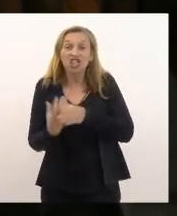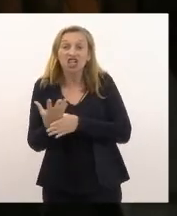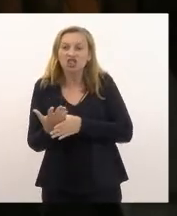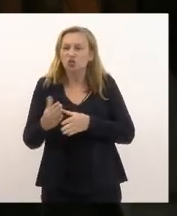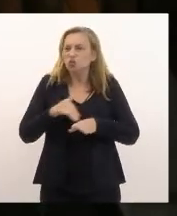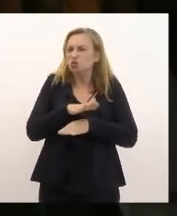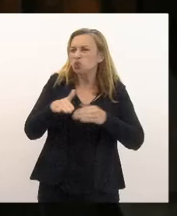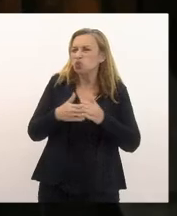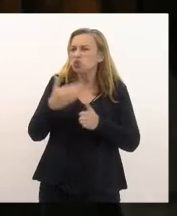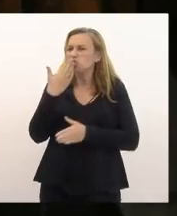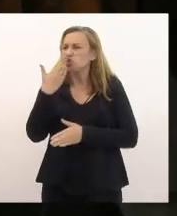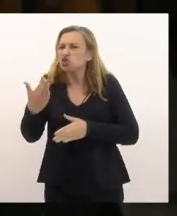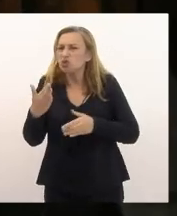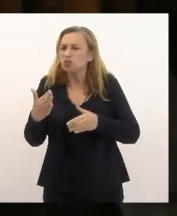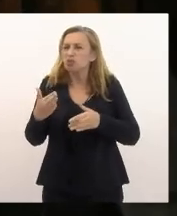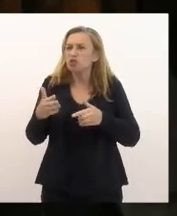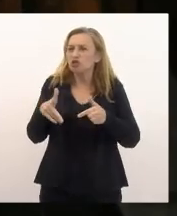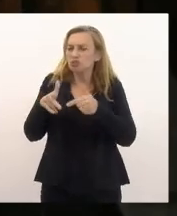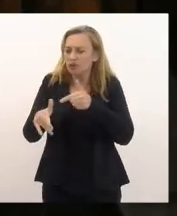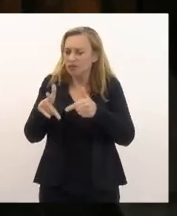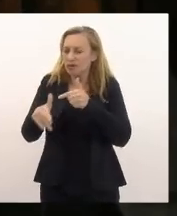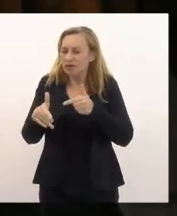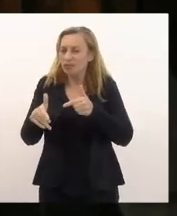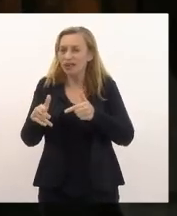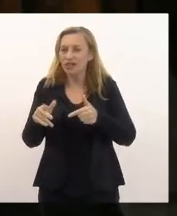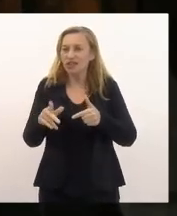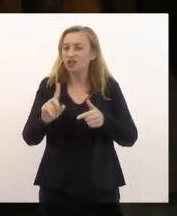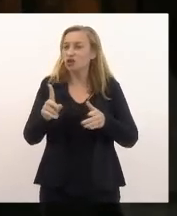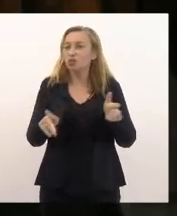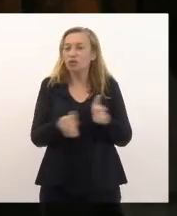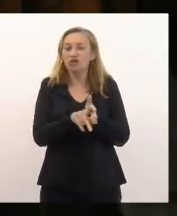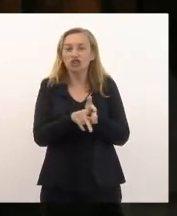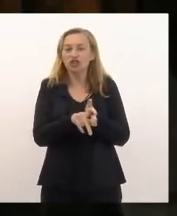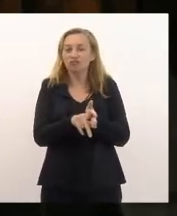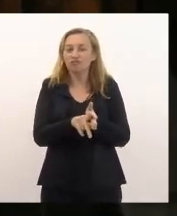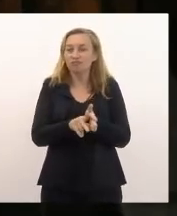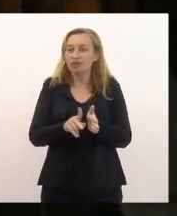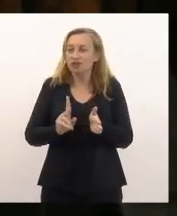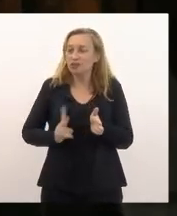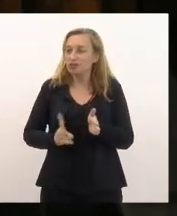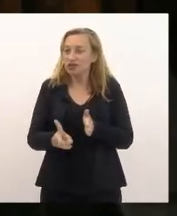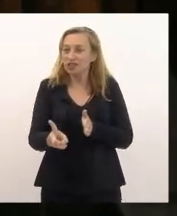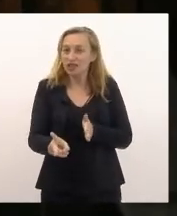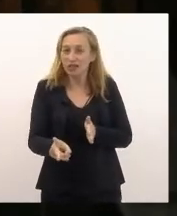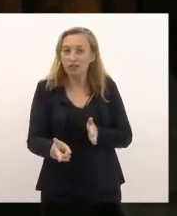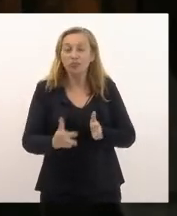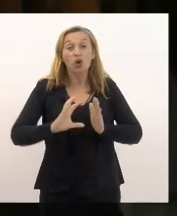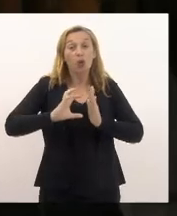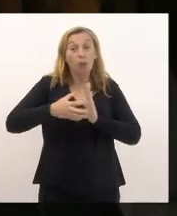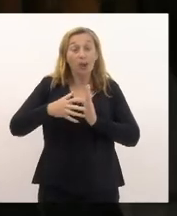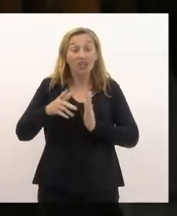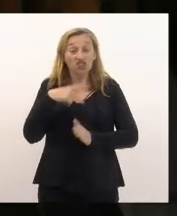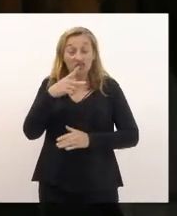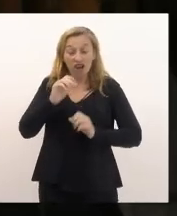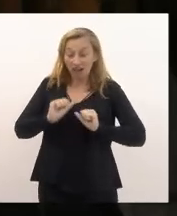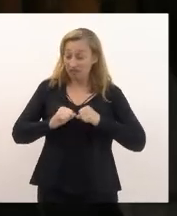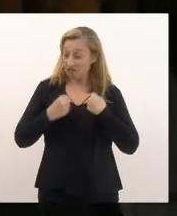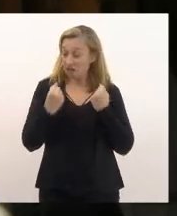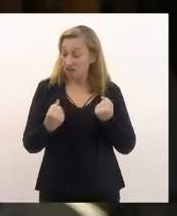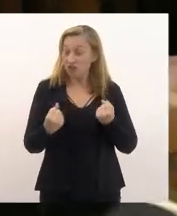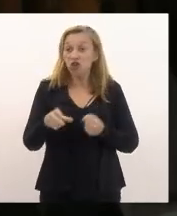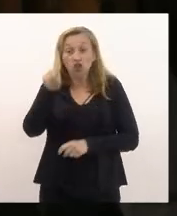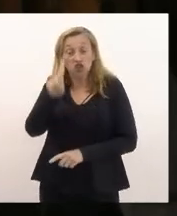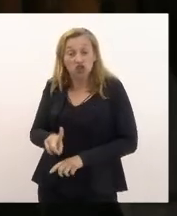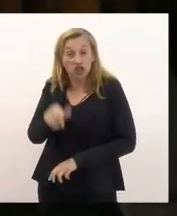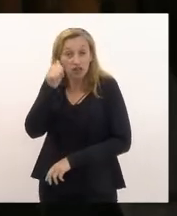de obstáculo regimental para que o processo, o projeto não vá à frente. O partido que se diz defensor do